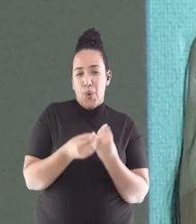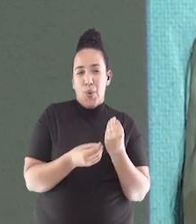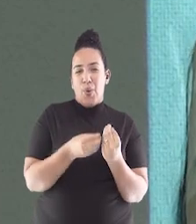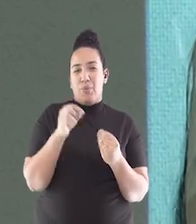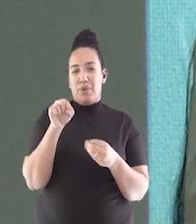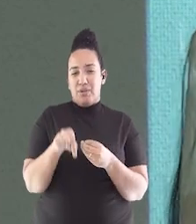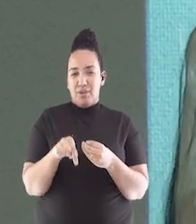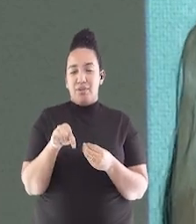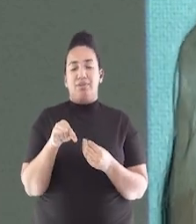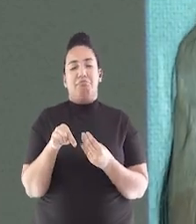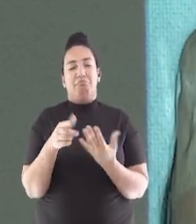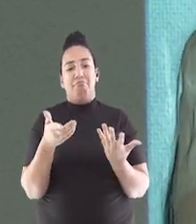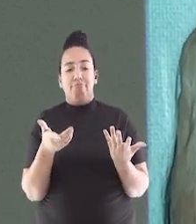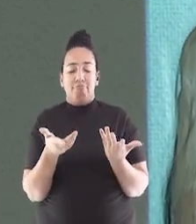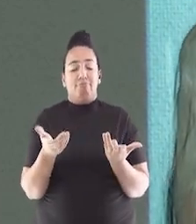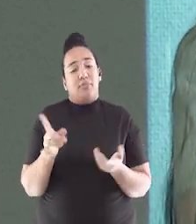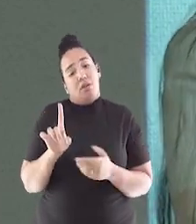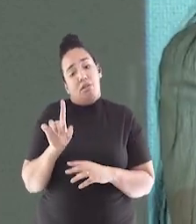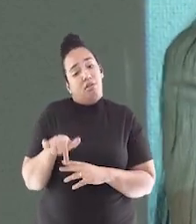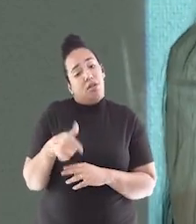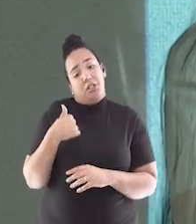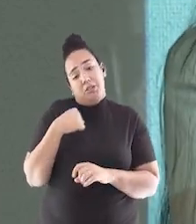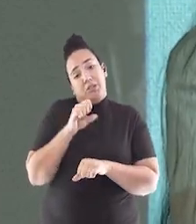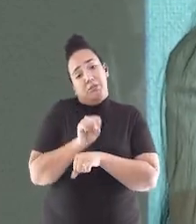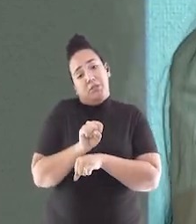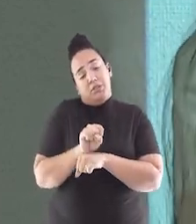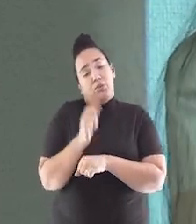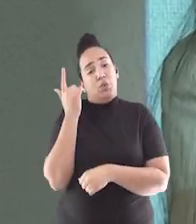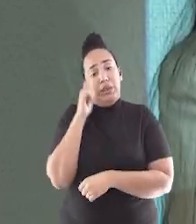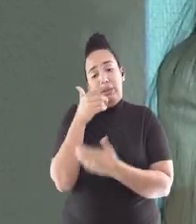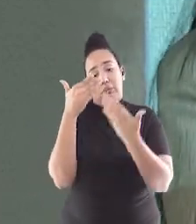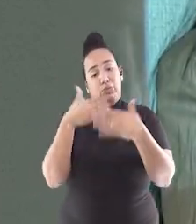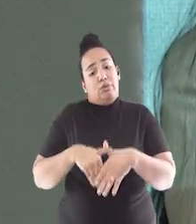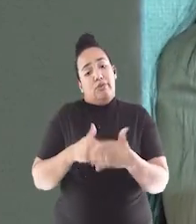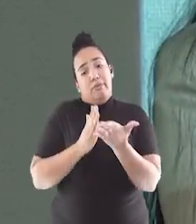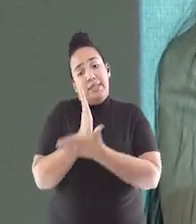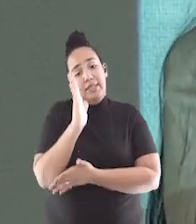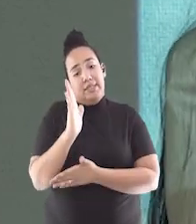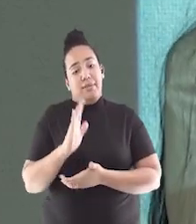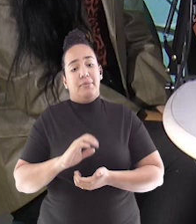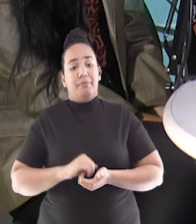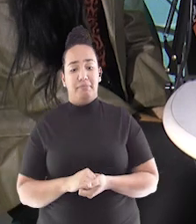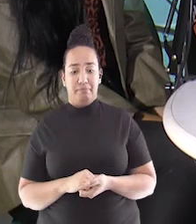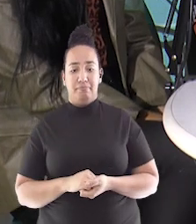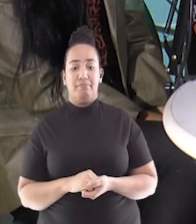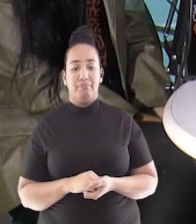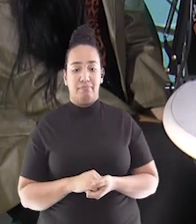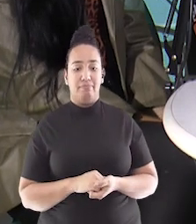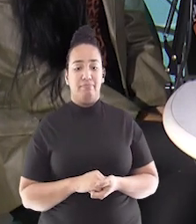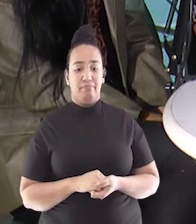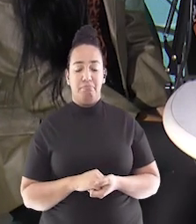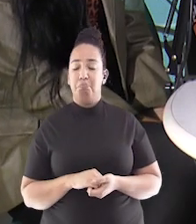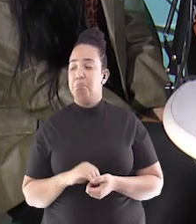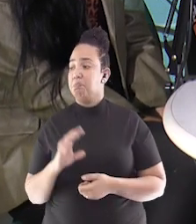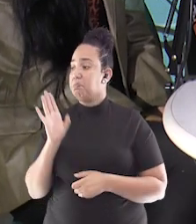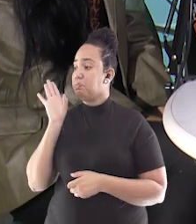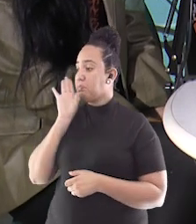pra ter uma noção. Uhum. É isso, e eu espero, né, passar na prova. Legal. Não,